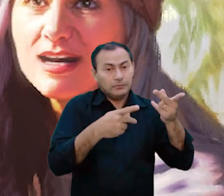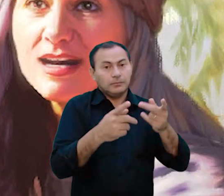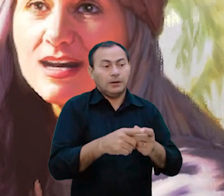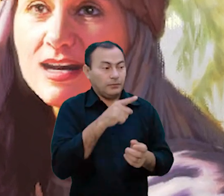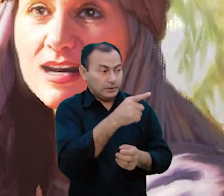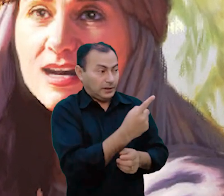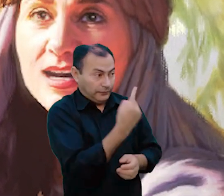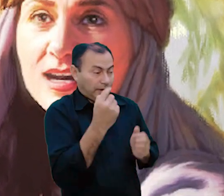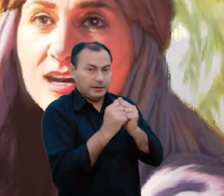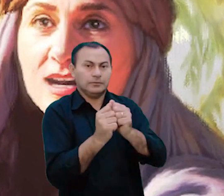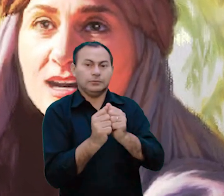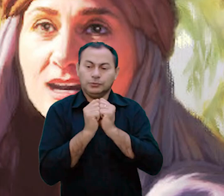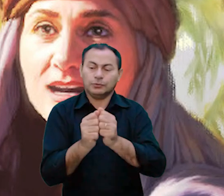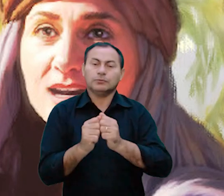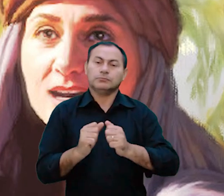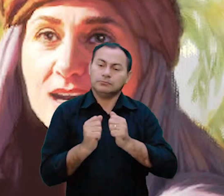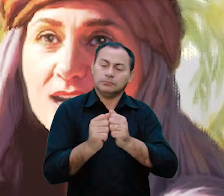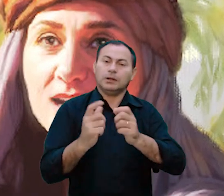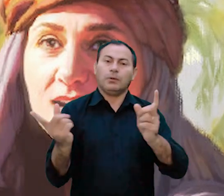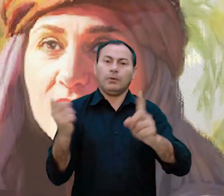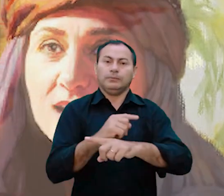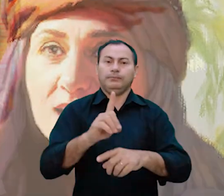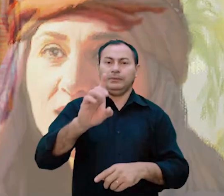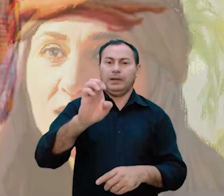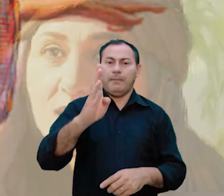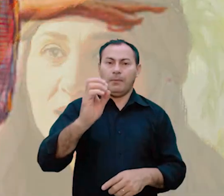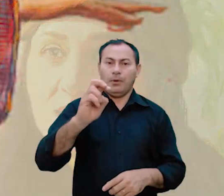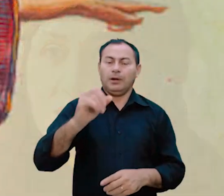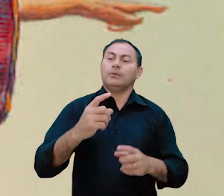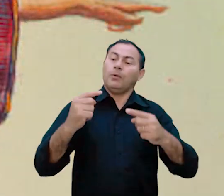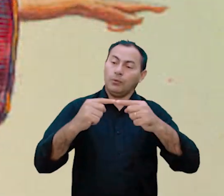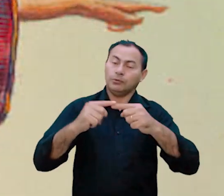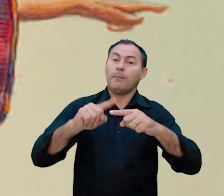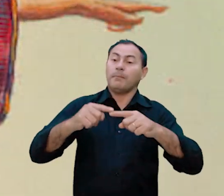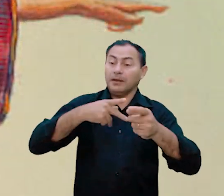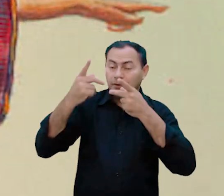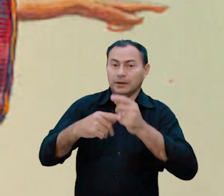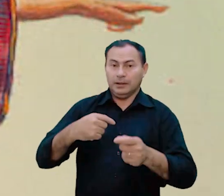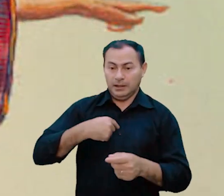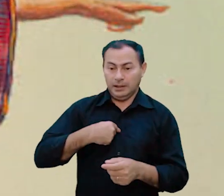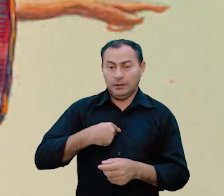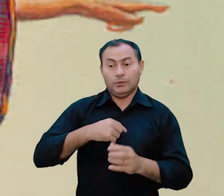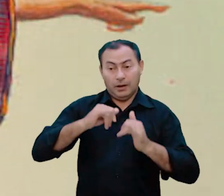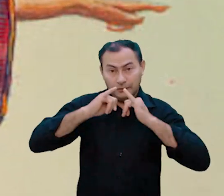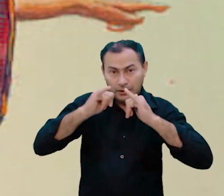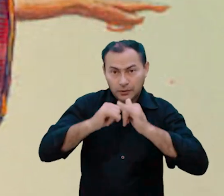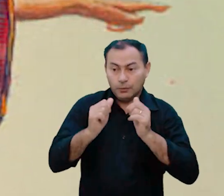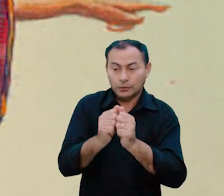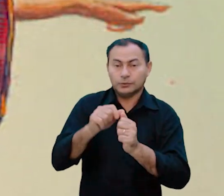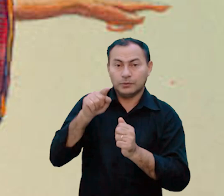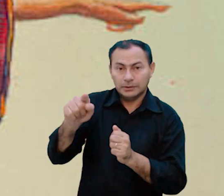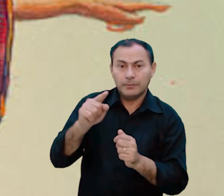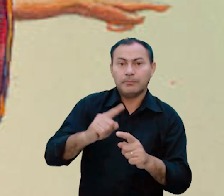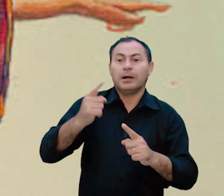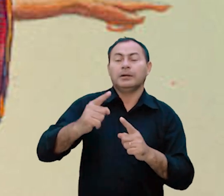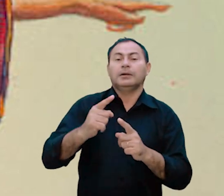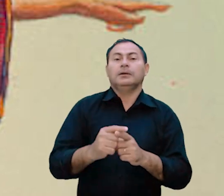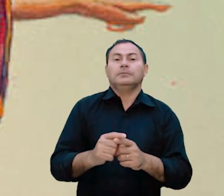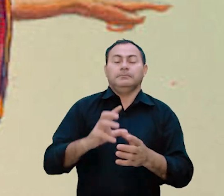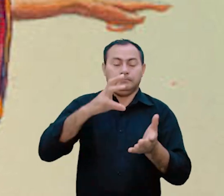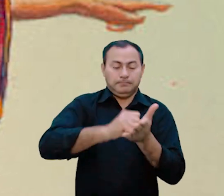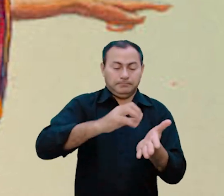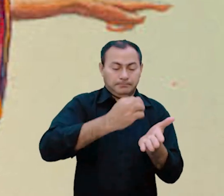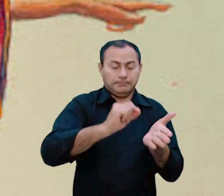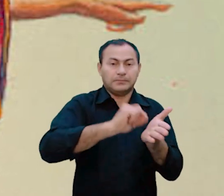isso disse: você vem e marcha conosco. Débora concordou, mas disse o seguinte: eu estou avisando, vou com você,